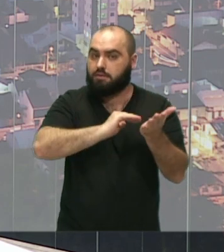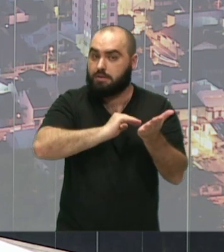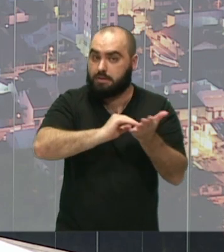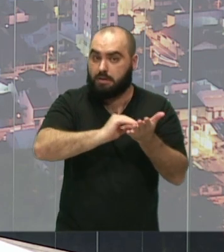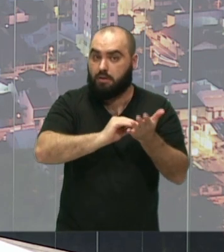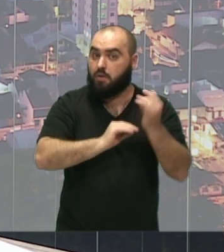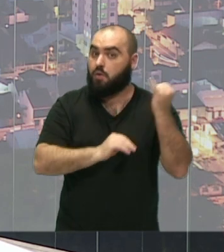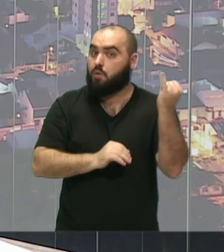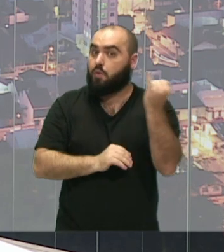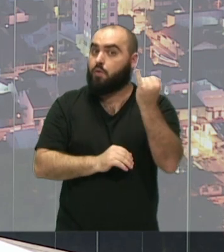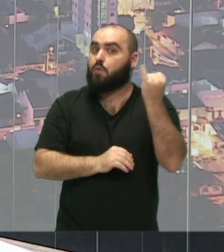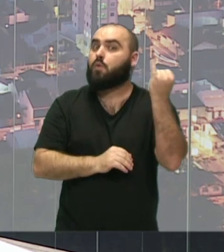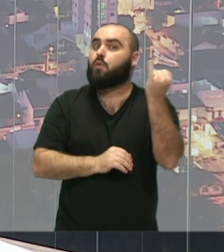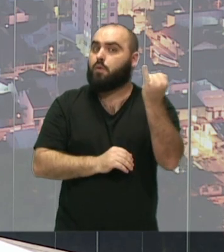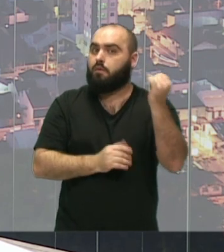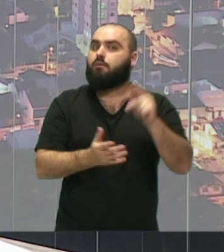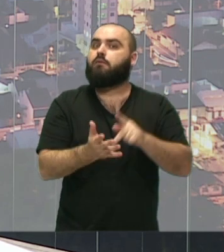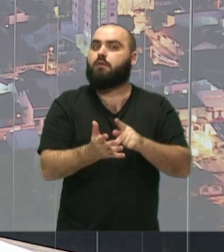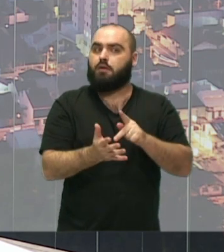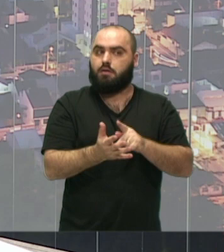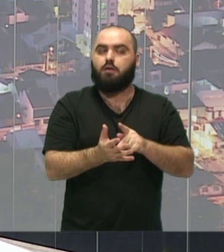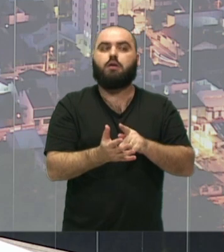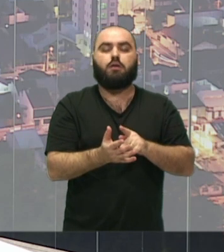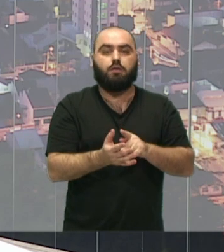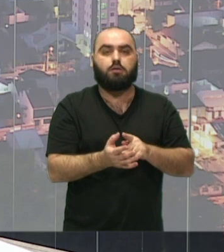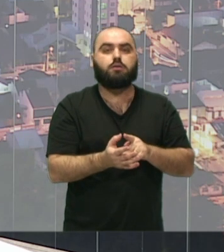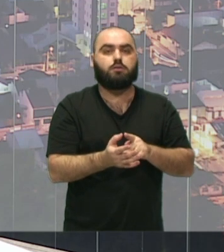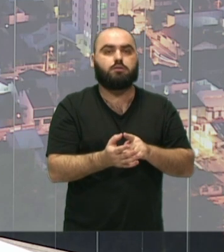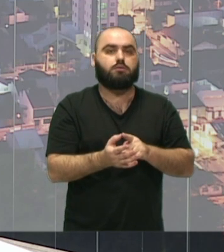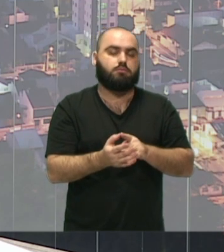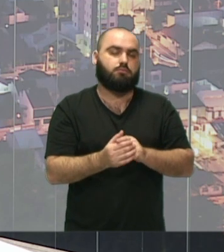super importante e tal. Se você tem,